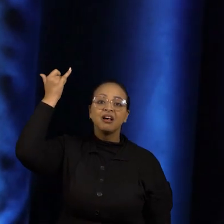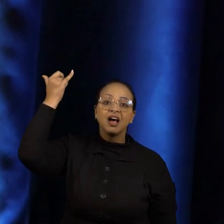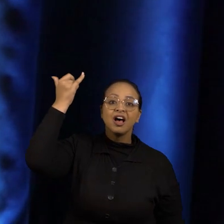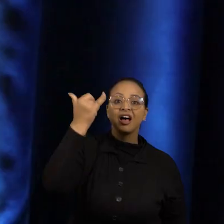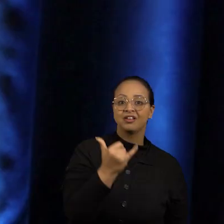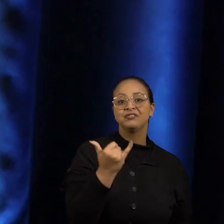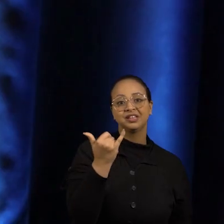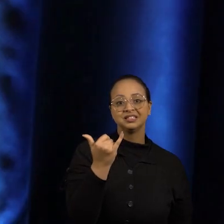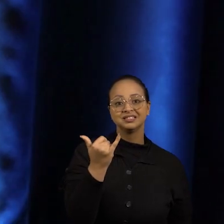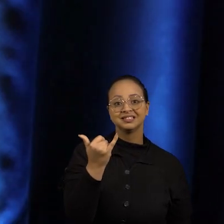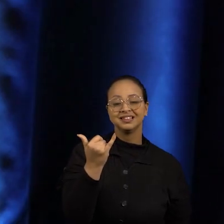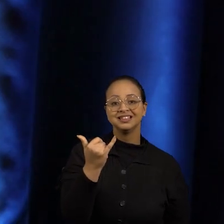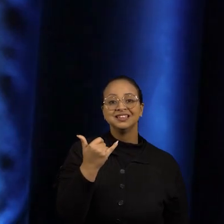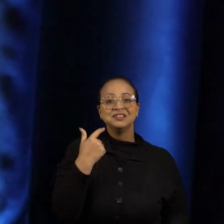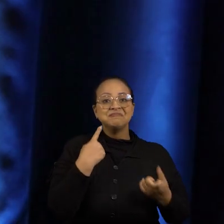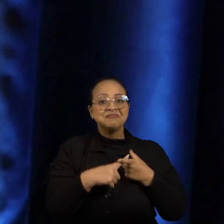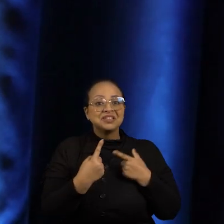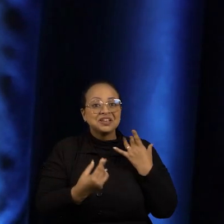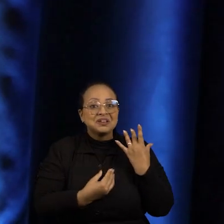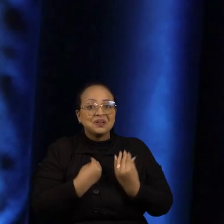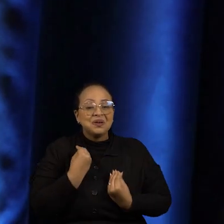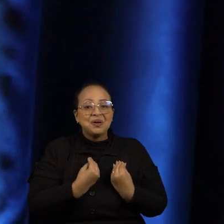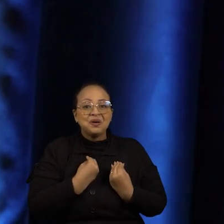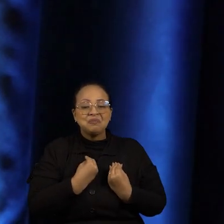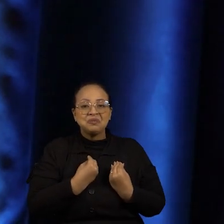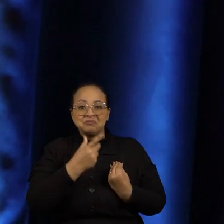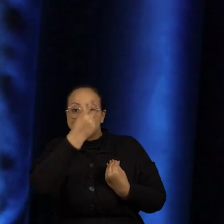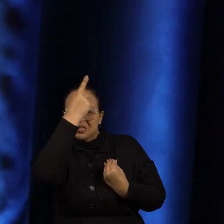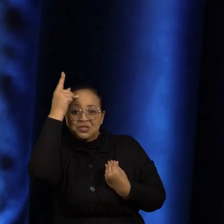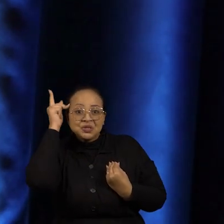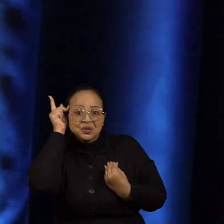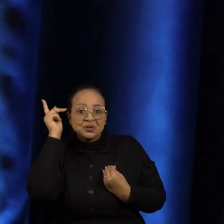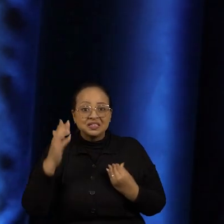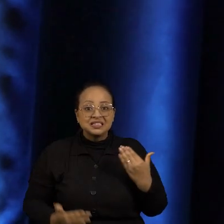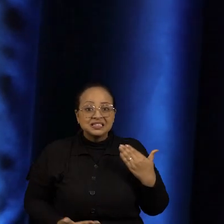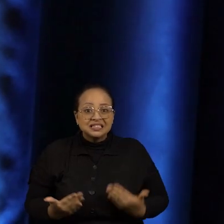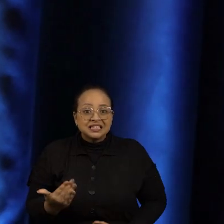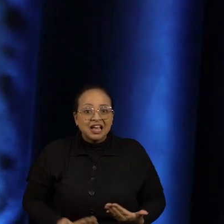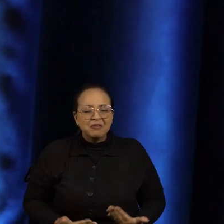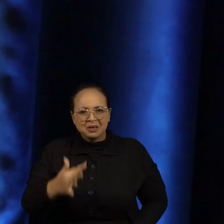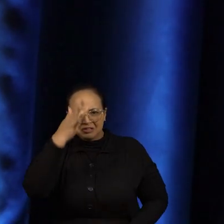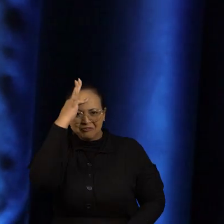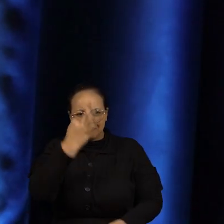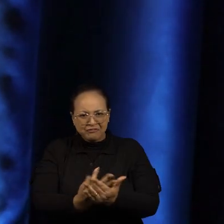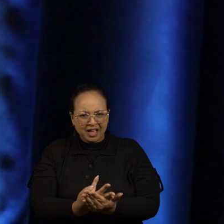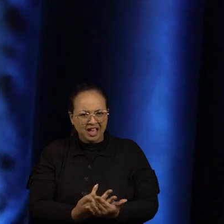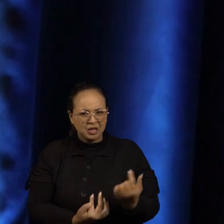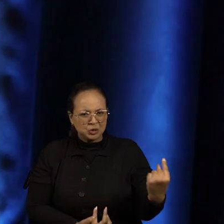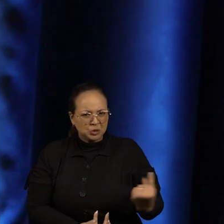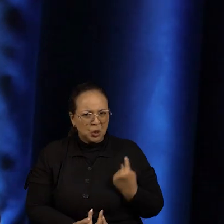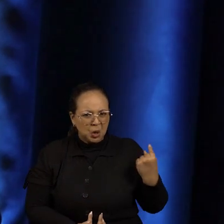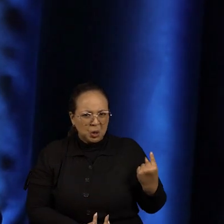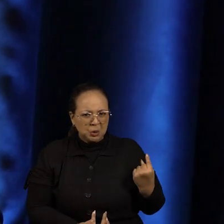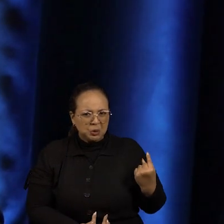né? Não há como o homem servir ao Senhor em uma fé isolada, é uma fé